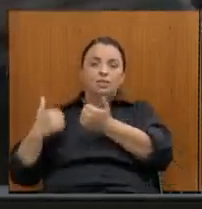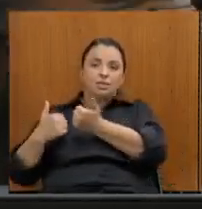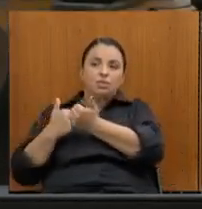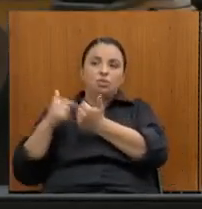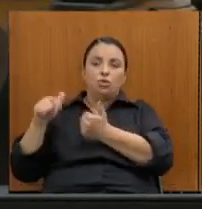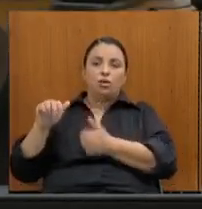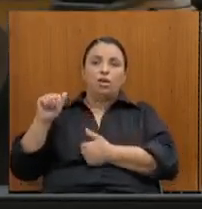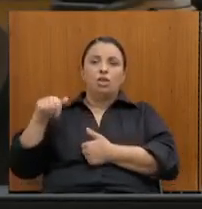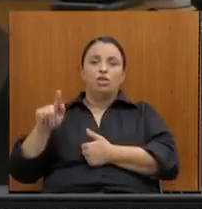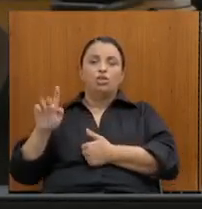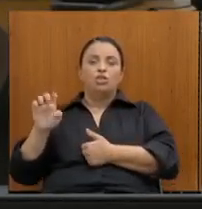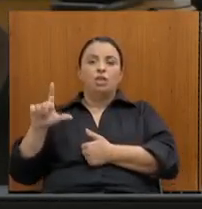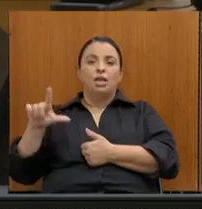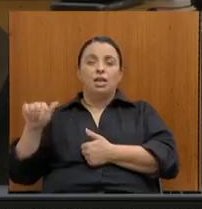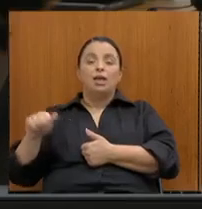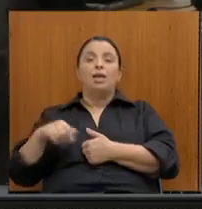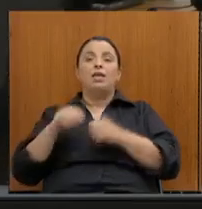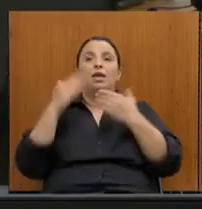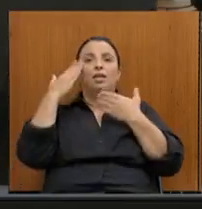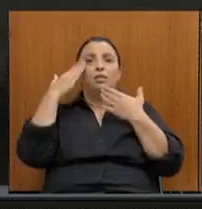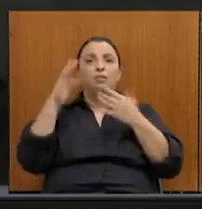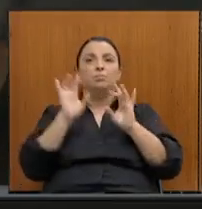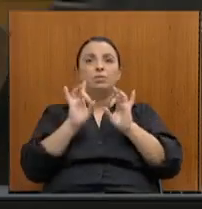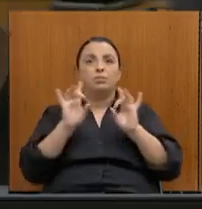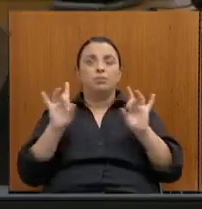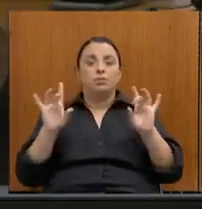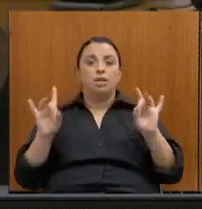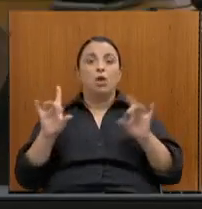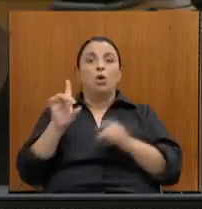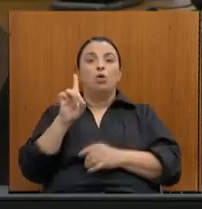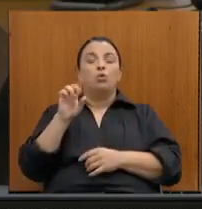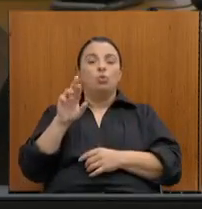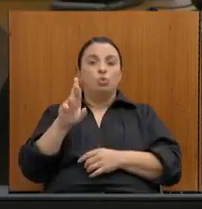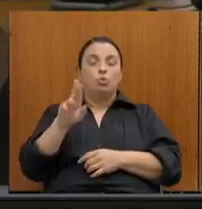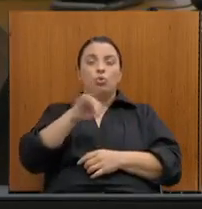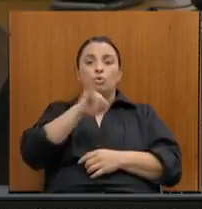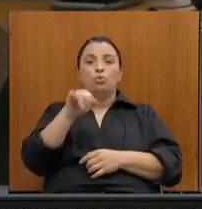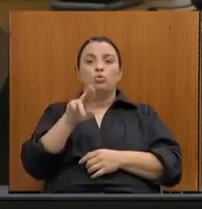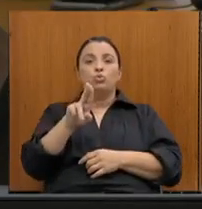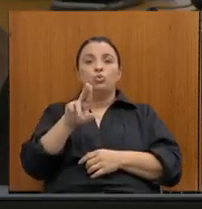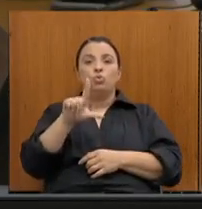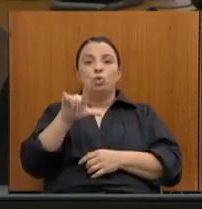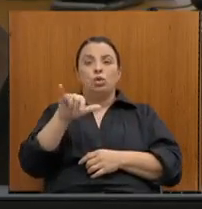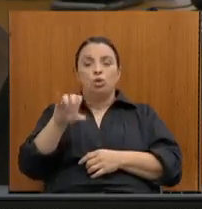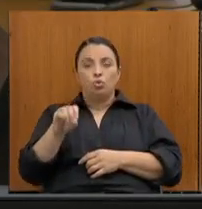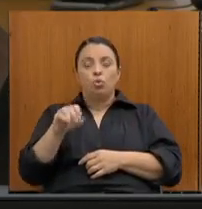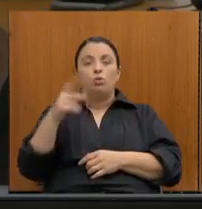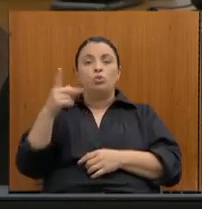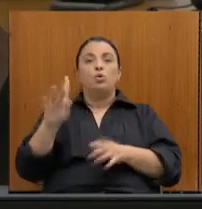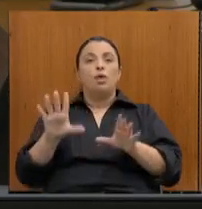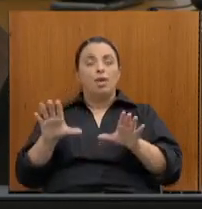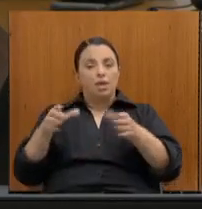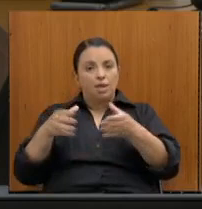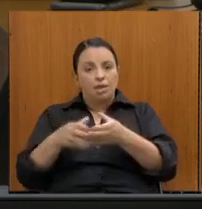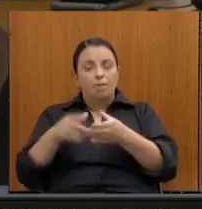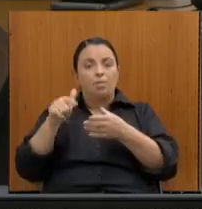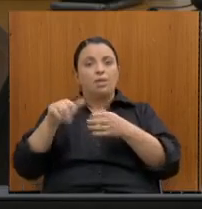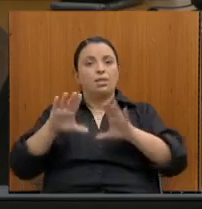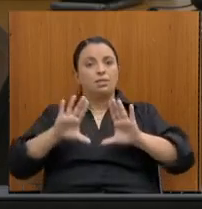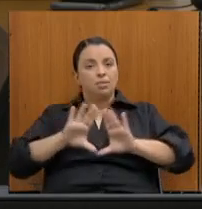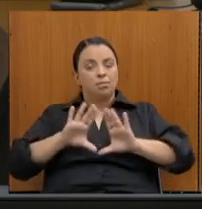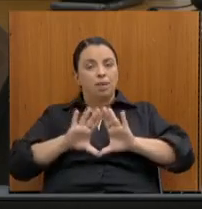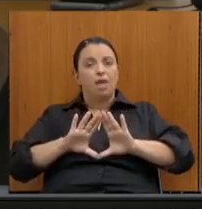Angélica e agradecimento especial né o Doutor Júlio BD e toda sua equipe da Assembleia